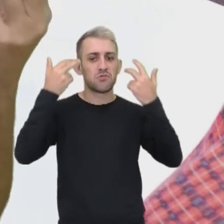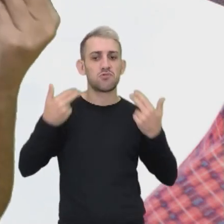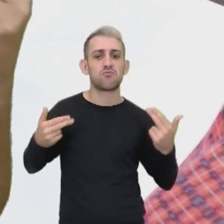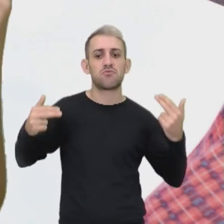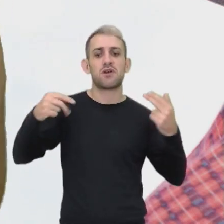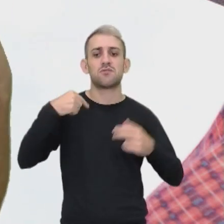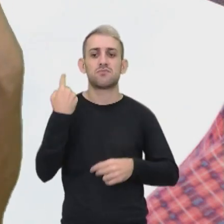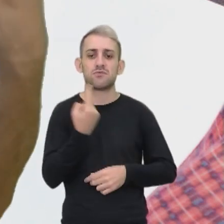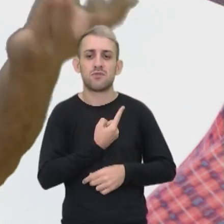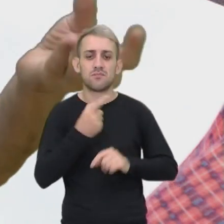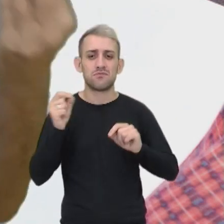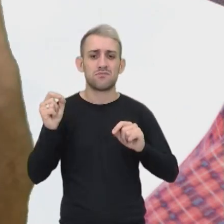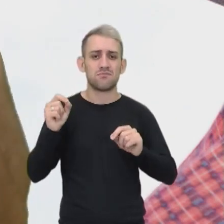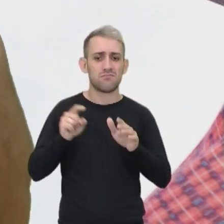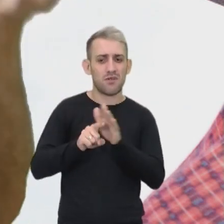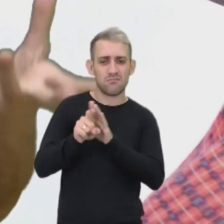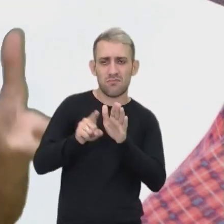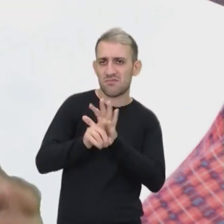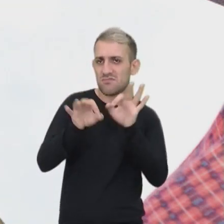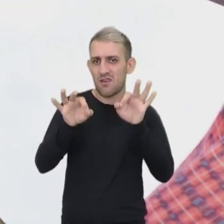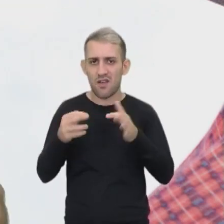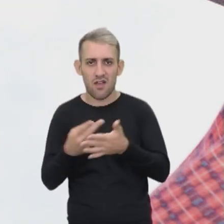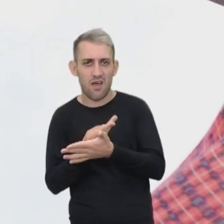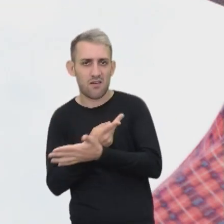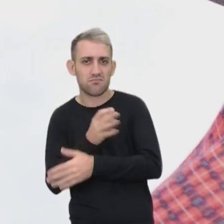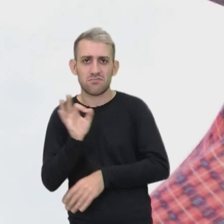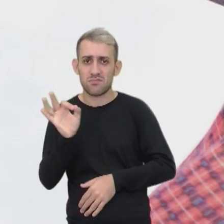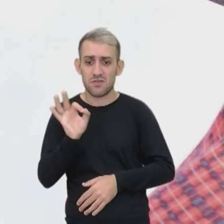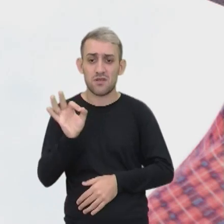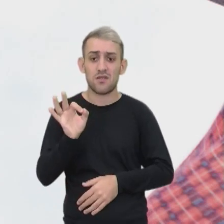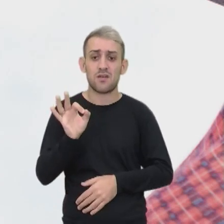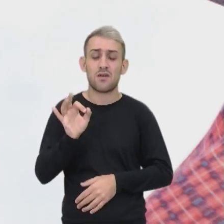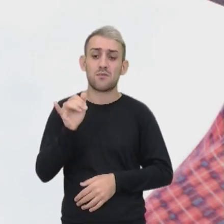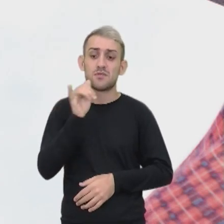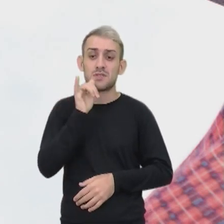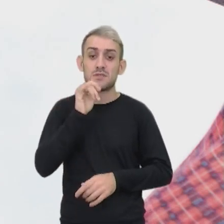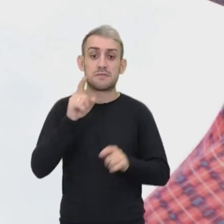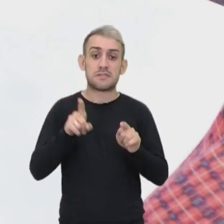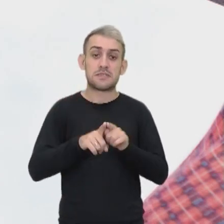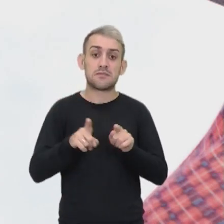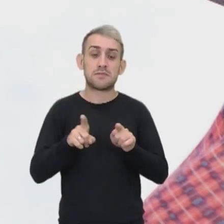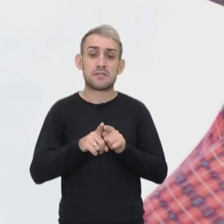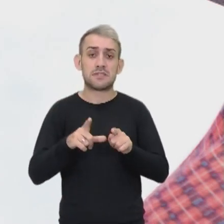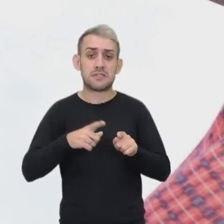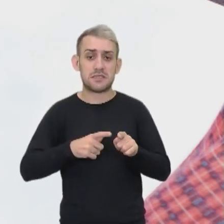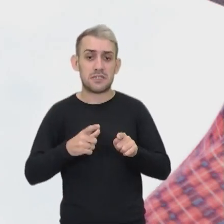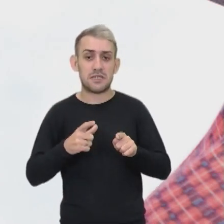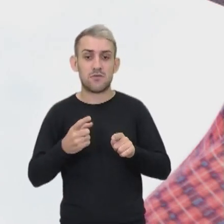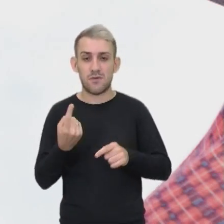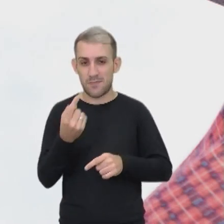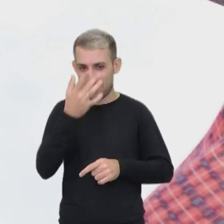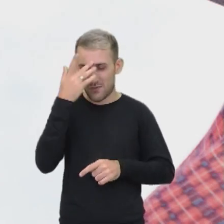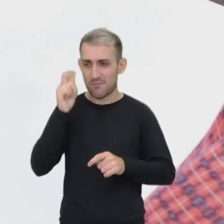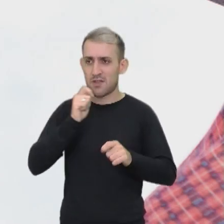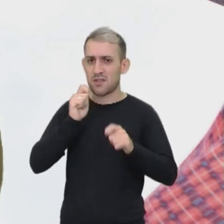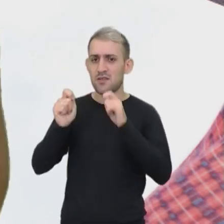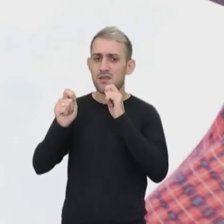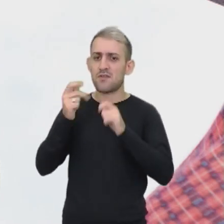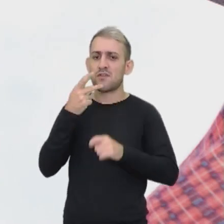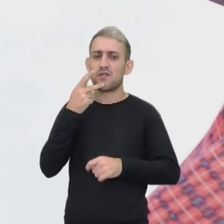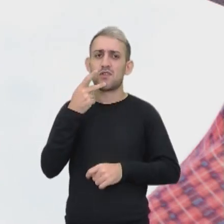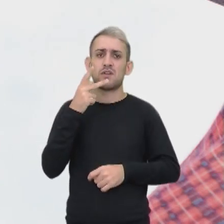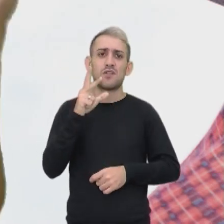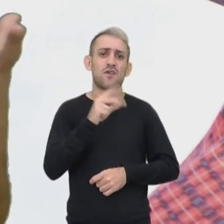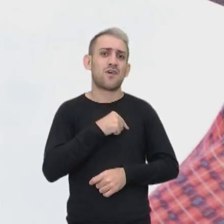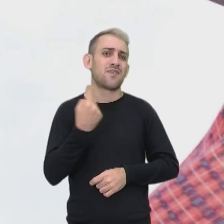não ficar nem questionando se está certo ou errado, né? Que é, inclusive, uma das pessoas que foi entrevistada também falou, a gente